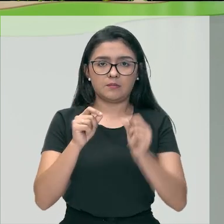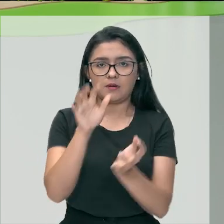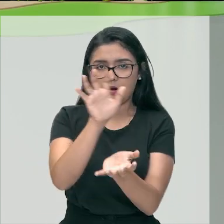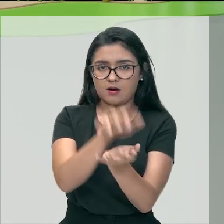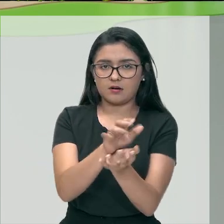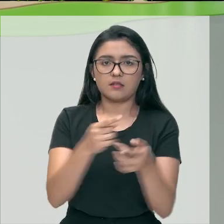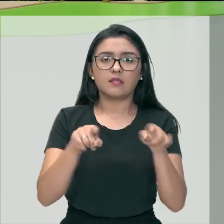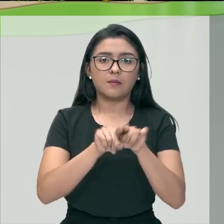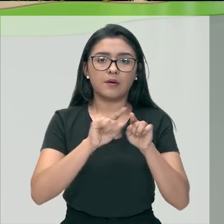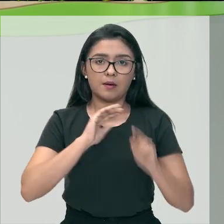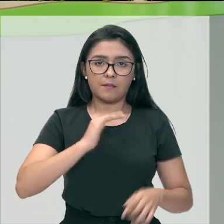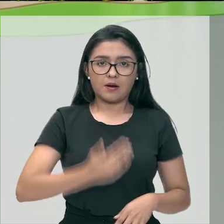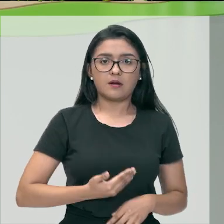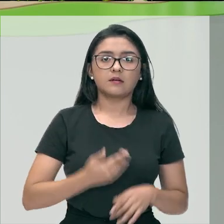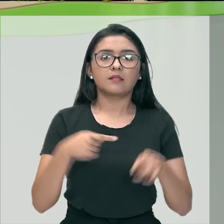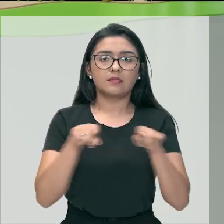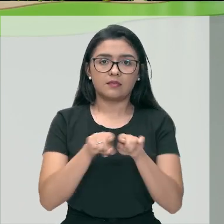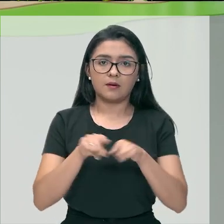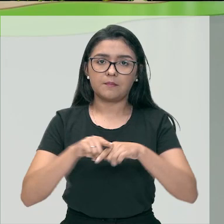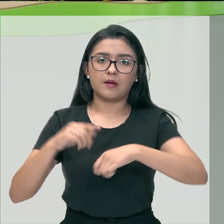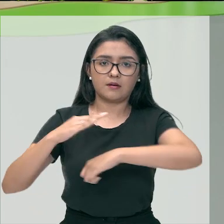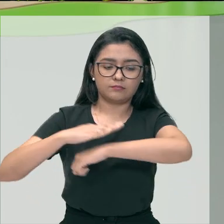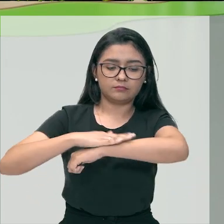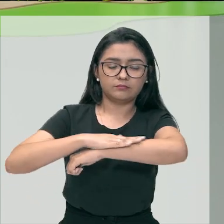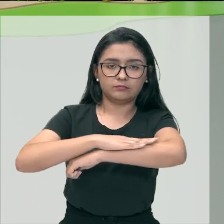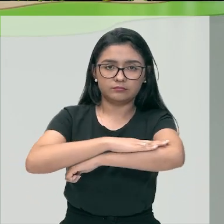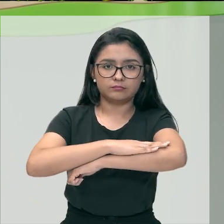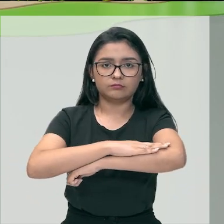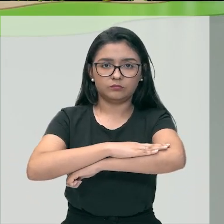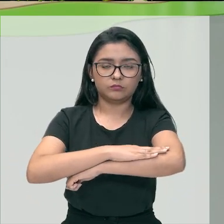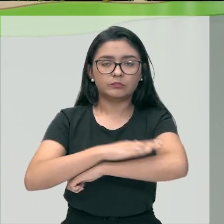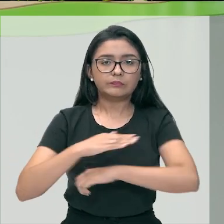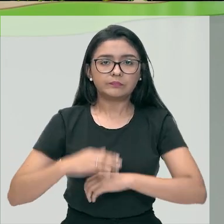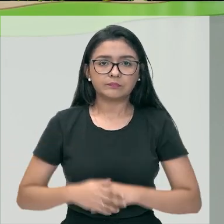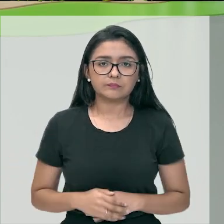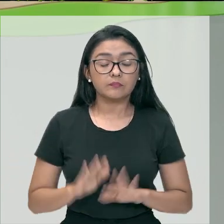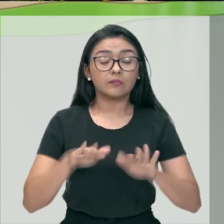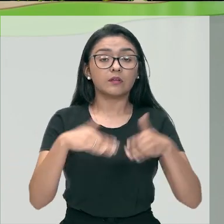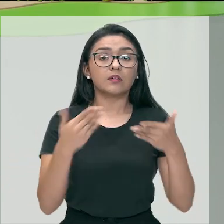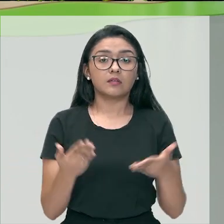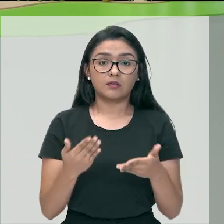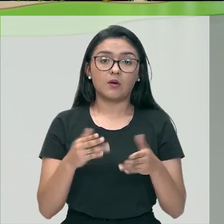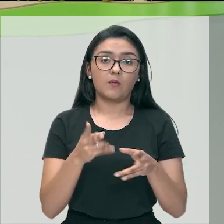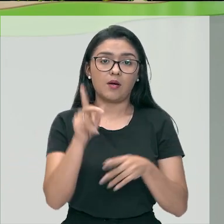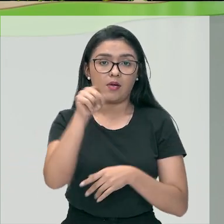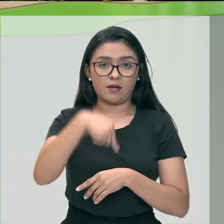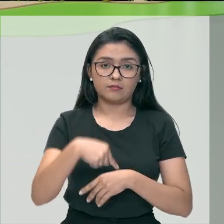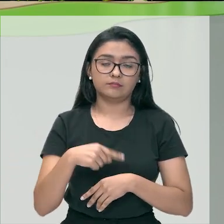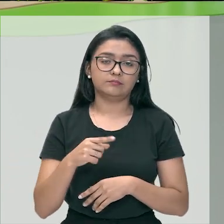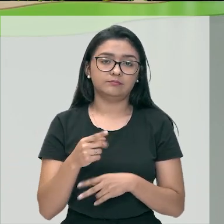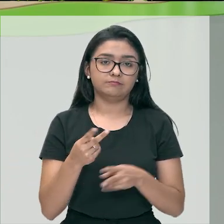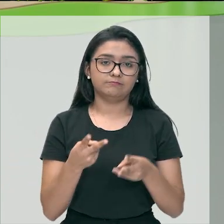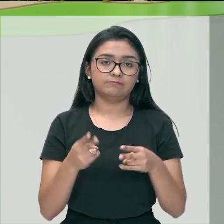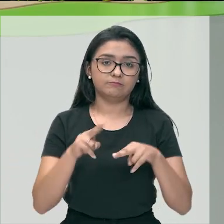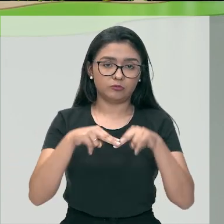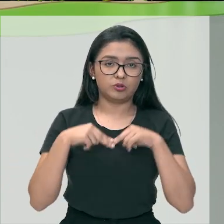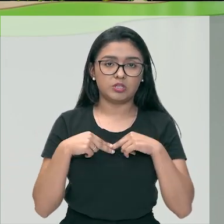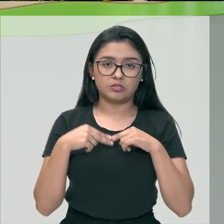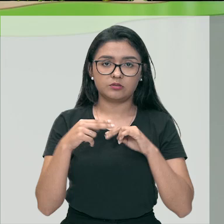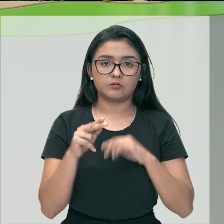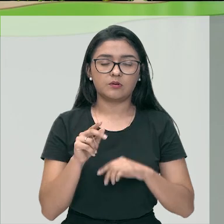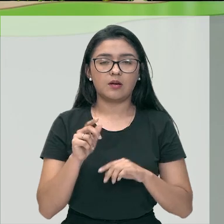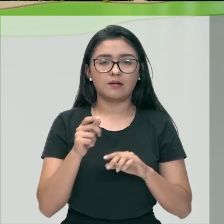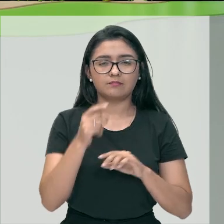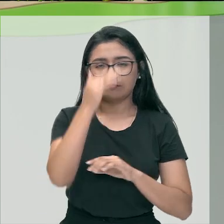observar. E a barriga desse animal ela fica bem próximo do solo. Então a gente diz, né, que eles rastejam e daí vem